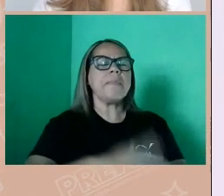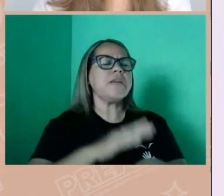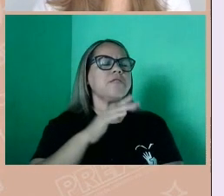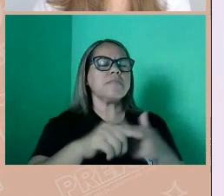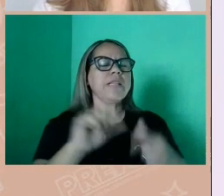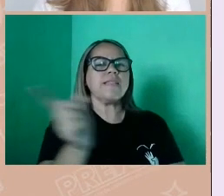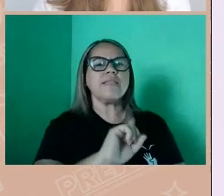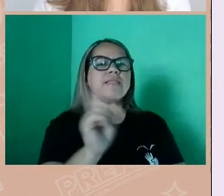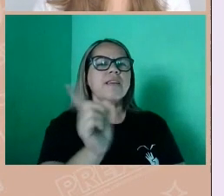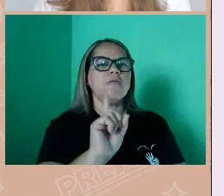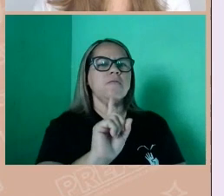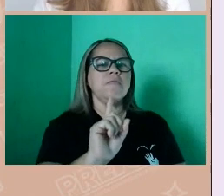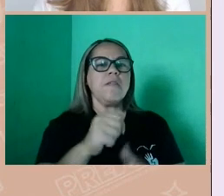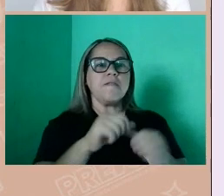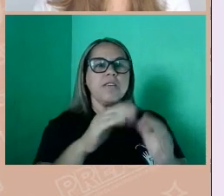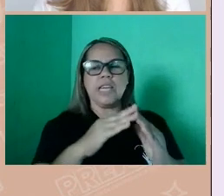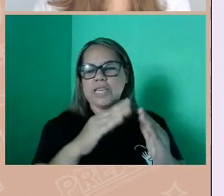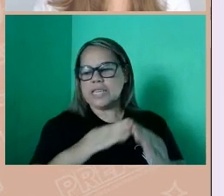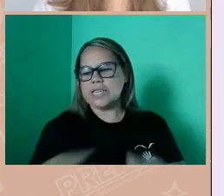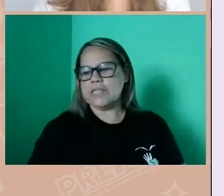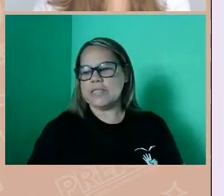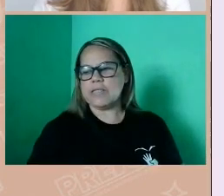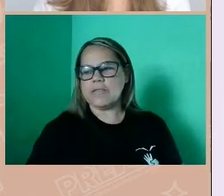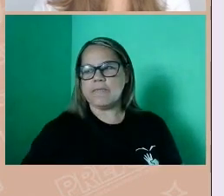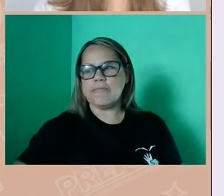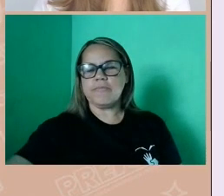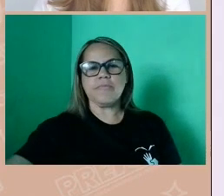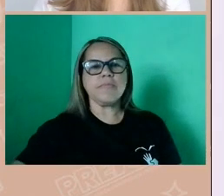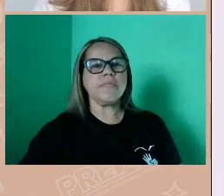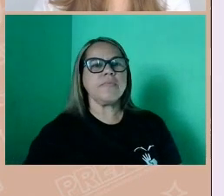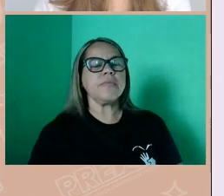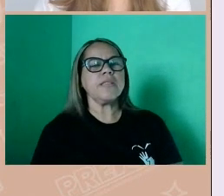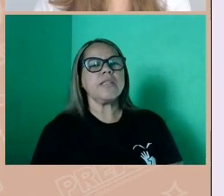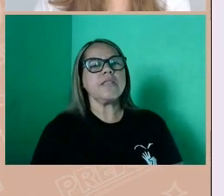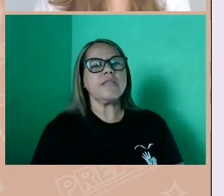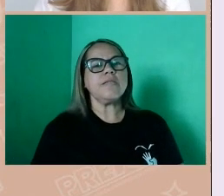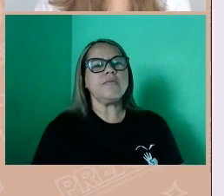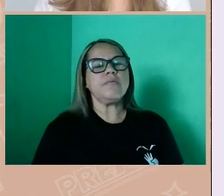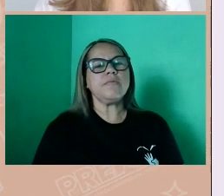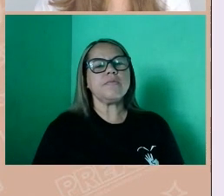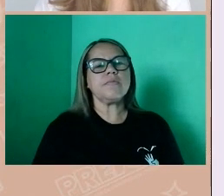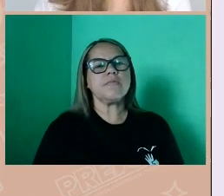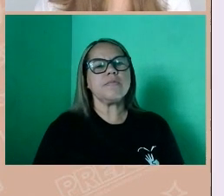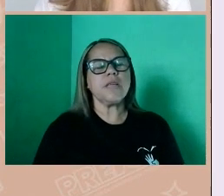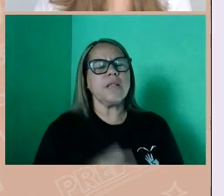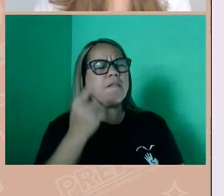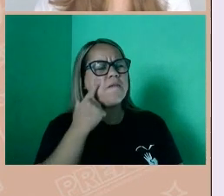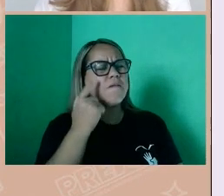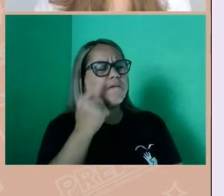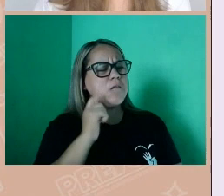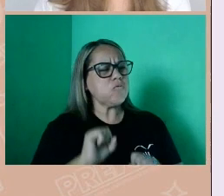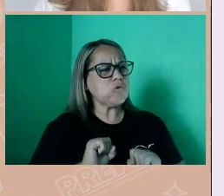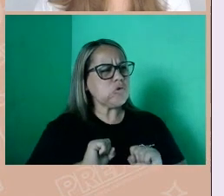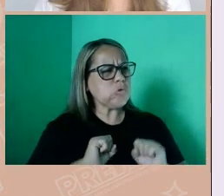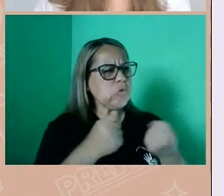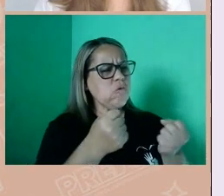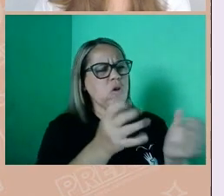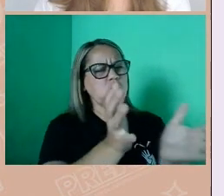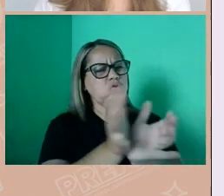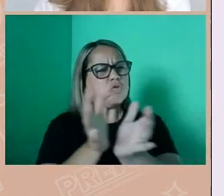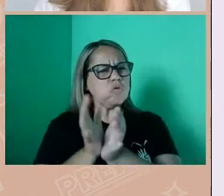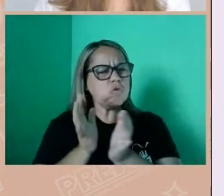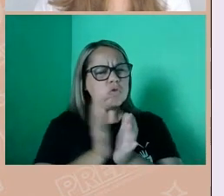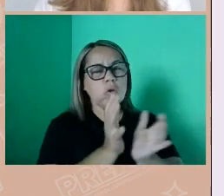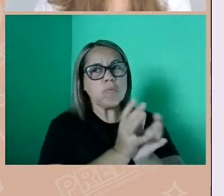meaning the group's efforts to convince então minando aqui os esforços dos grupos para convencer os observadores